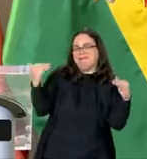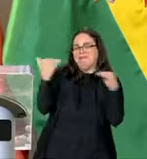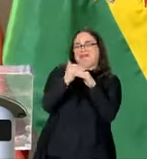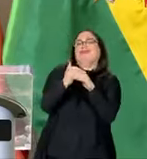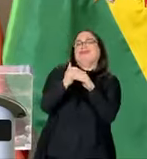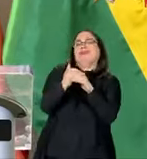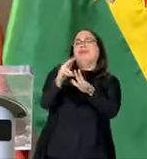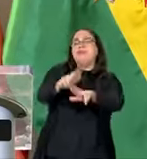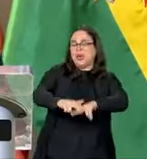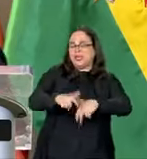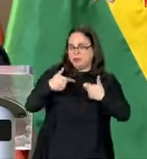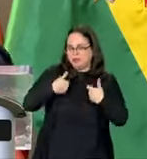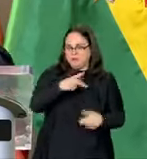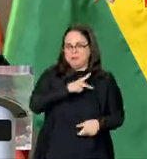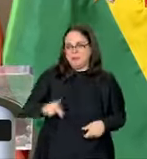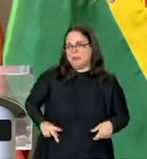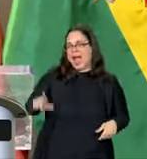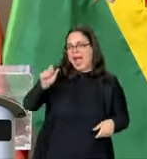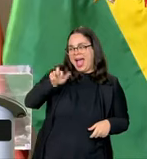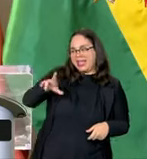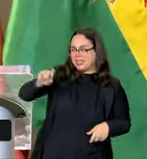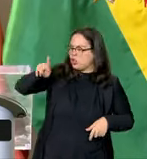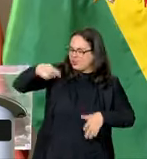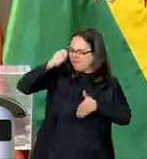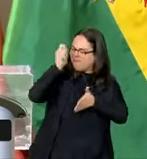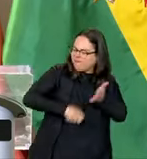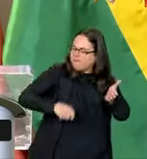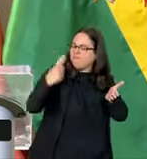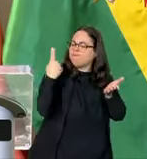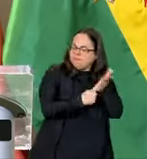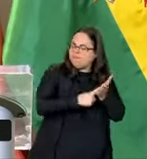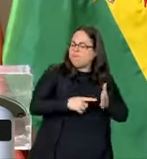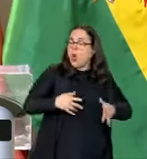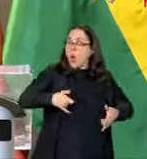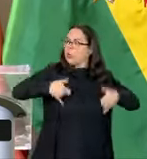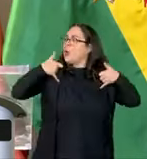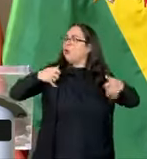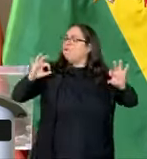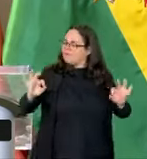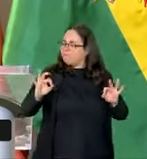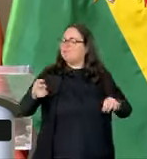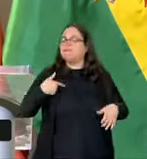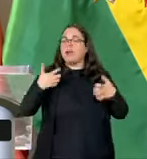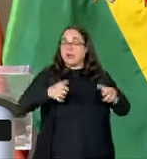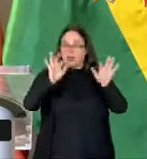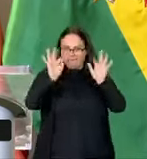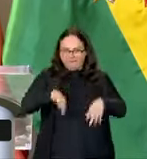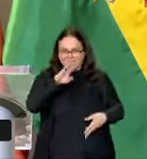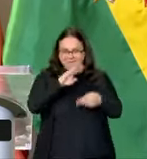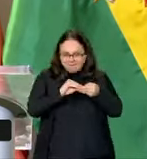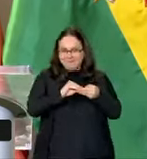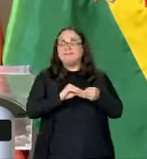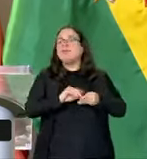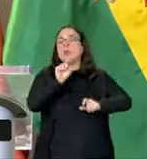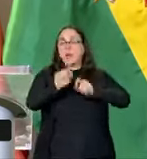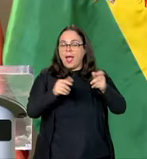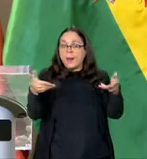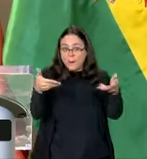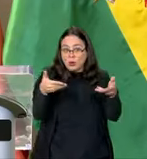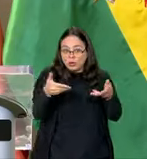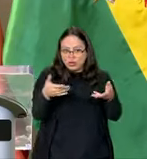isso que compreirá-se que orgulhosamente nós assinamos esse acordo e por isso que eu quero terminar dizendo hoje